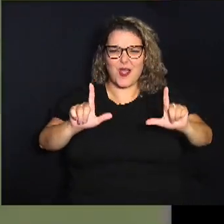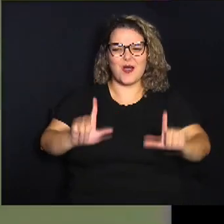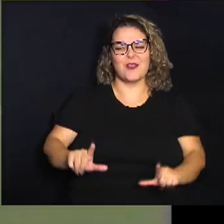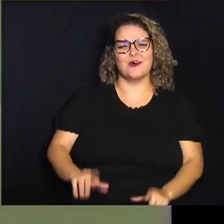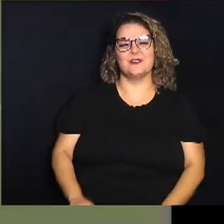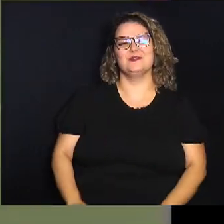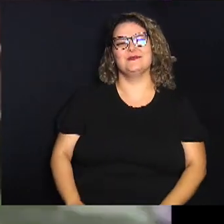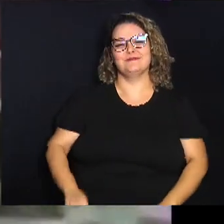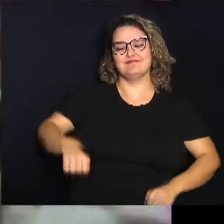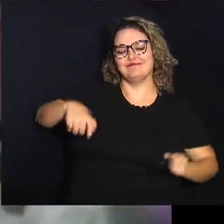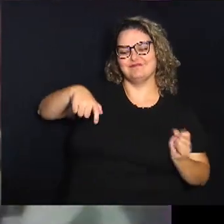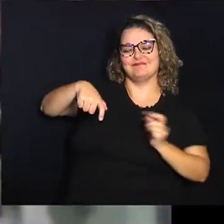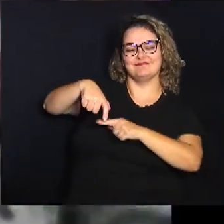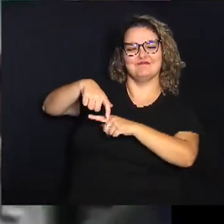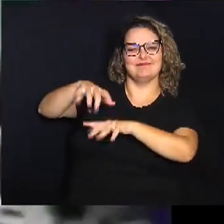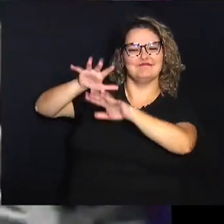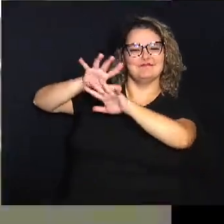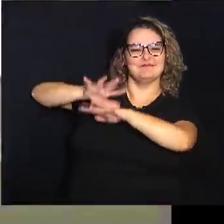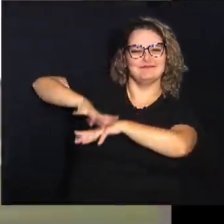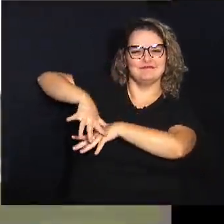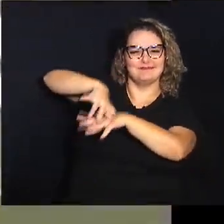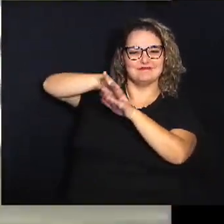gol gol